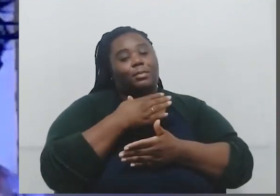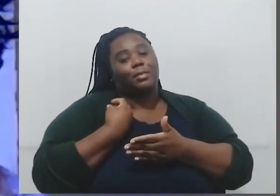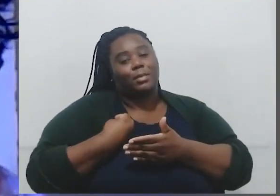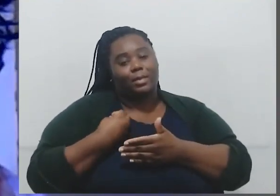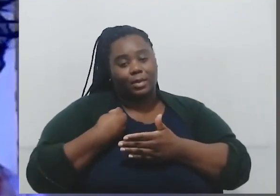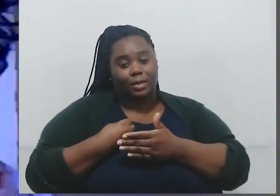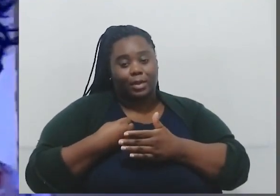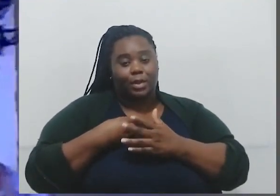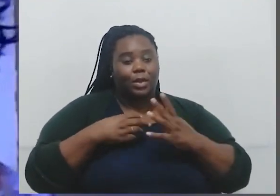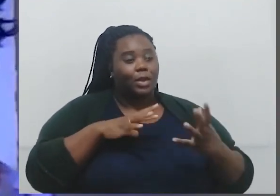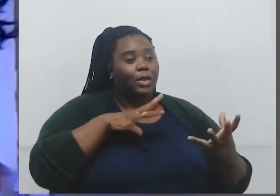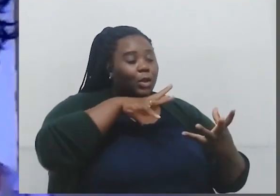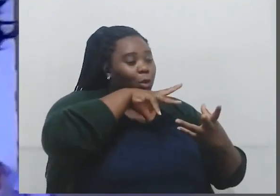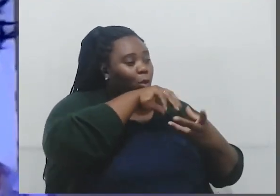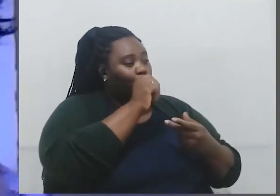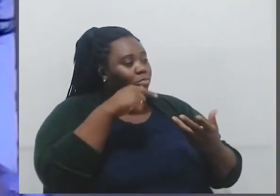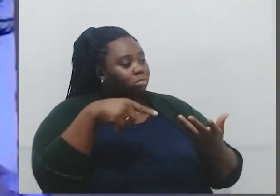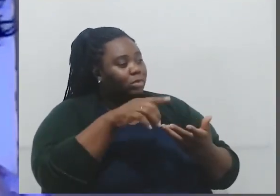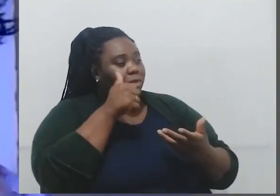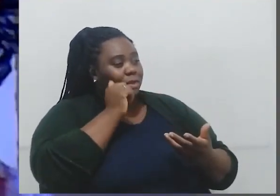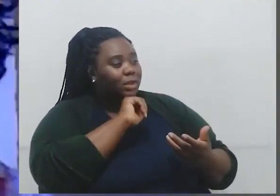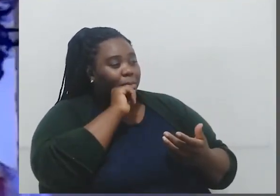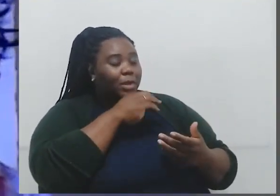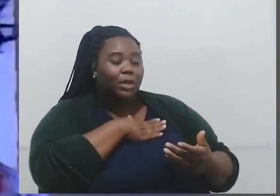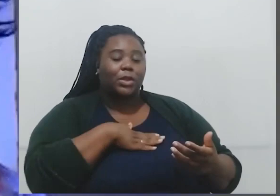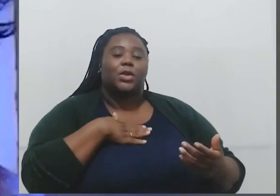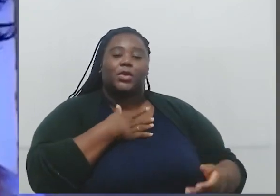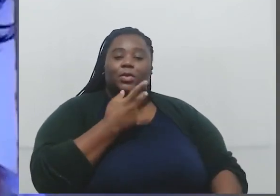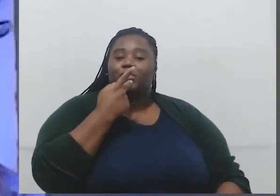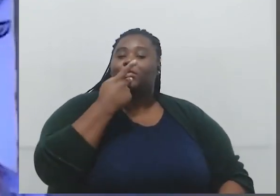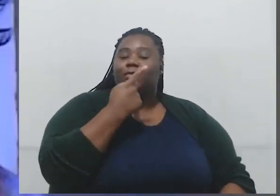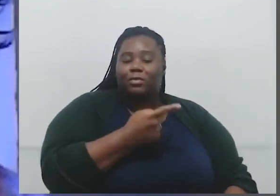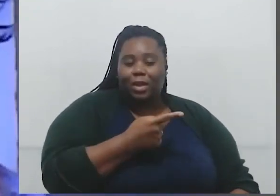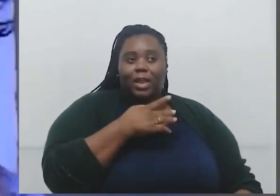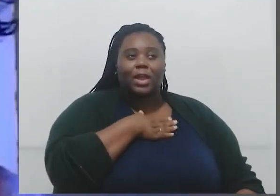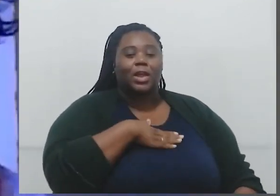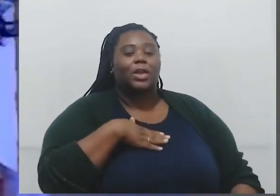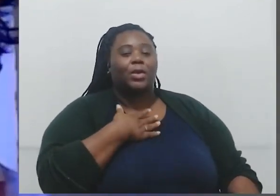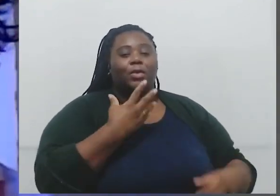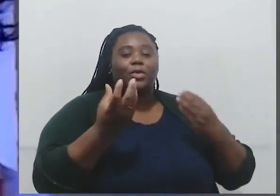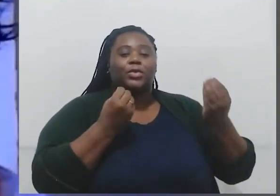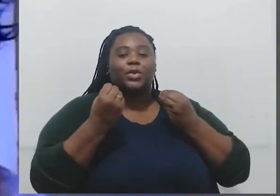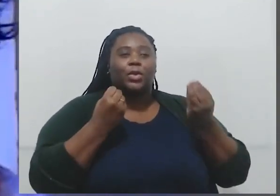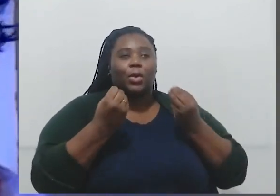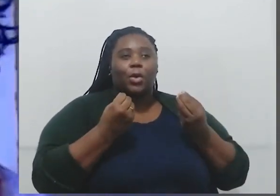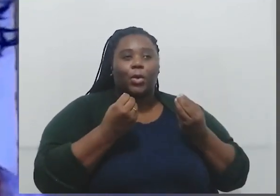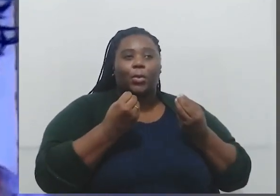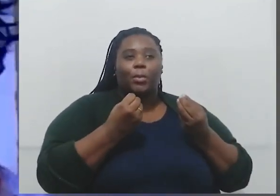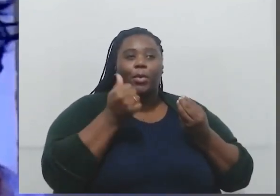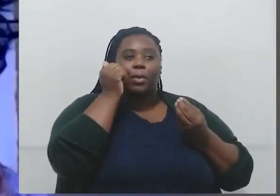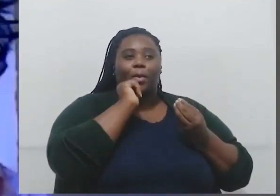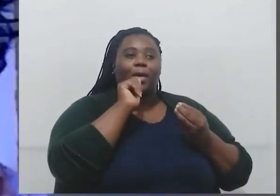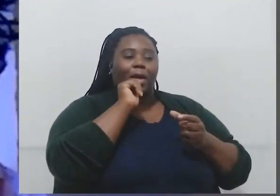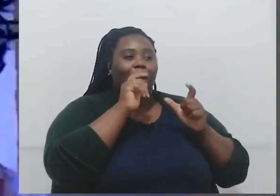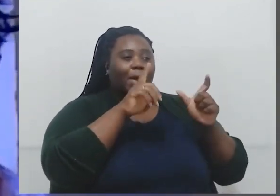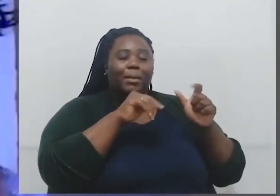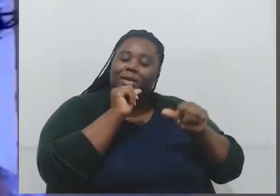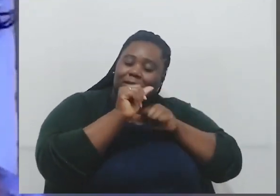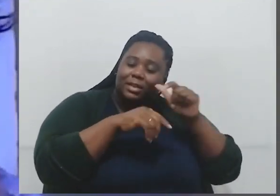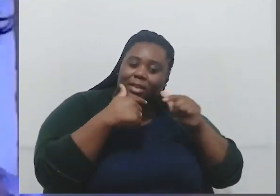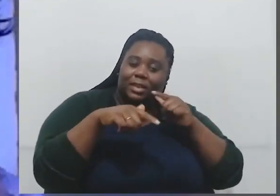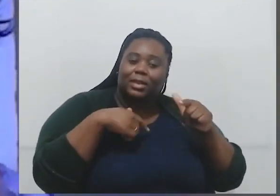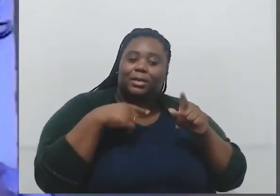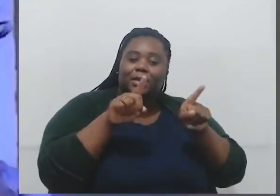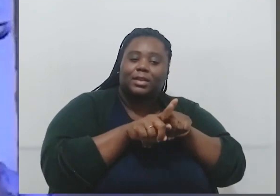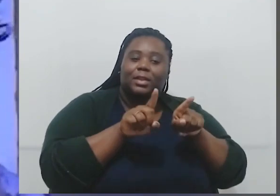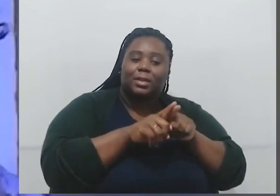universo ao redor da mãe, eu gosto muito de falar. Eu gosto de como ela elabora a palavra, de como ela é silenciosa